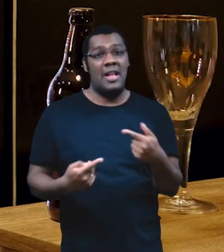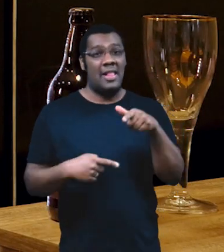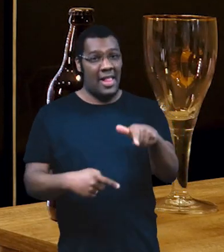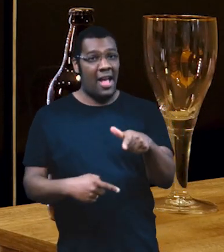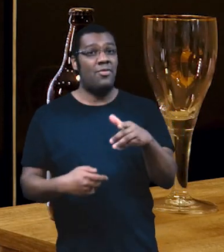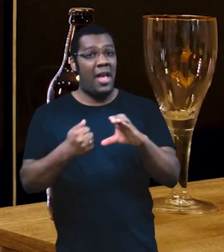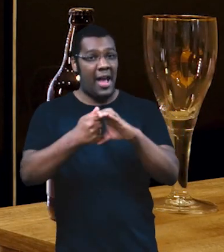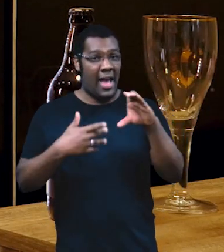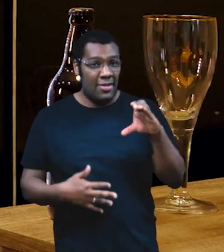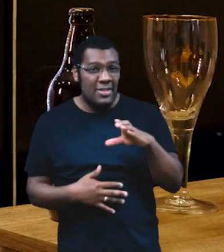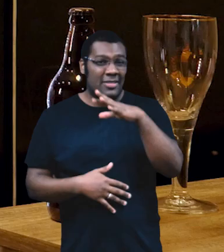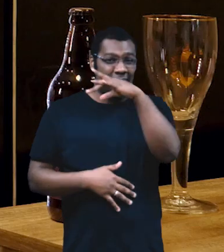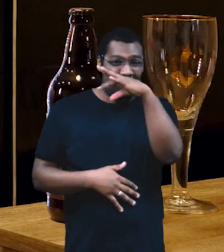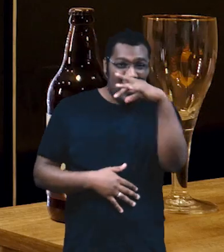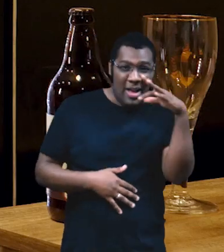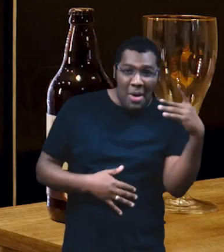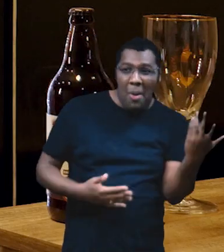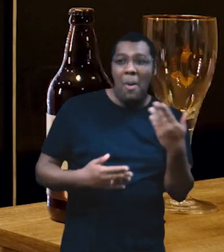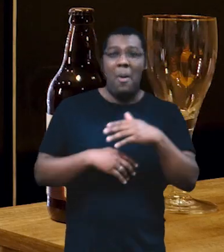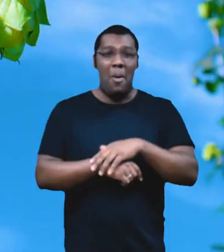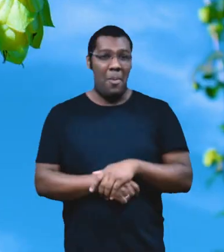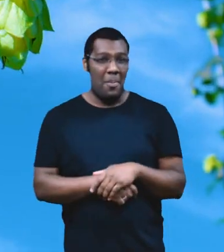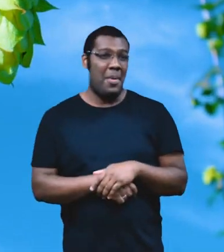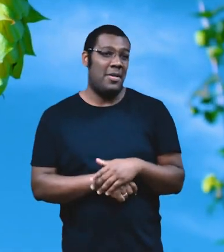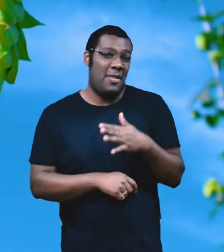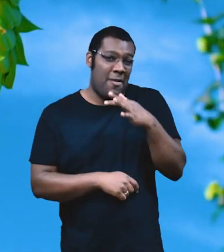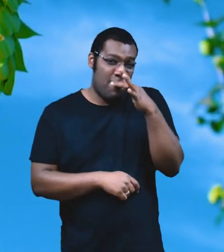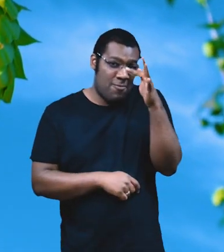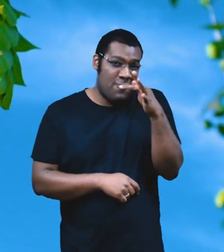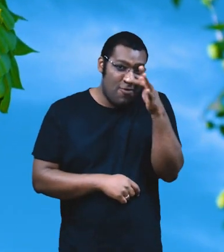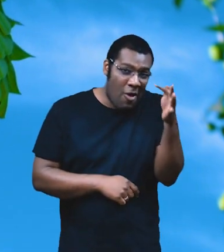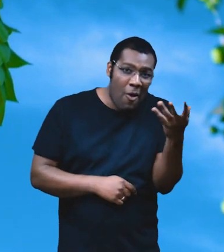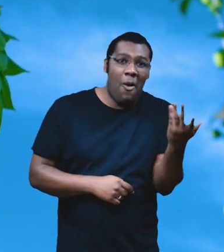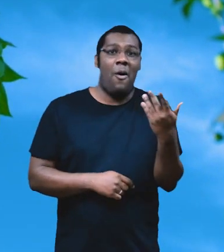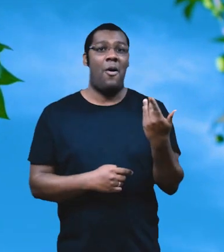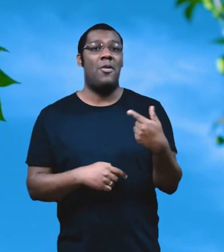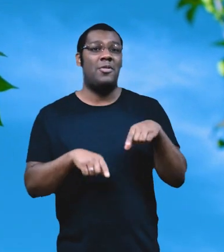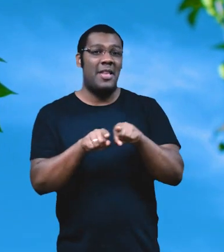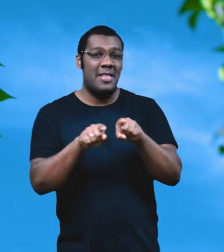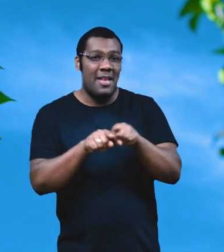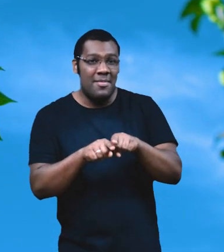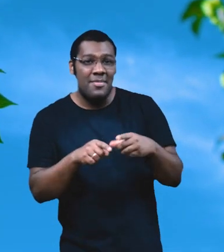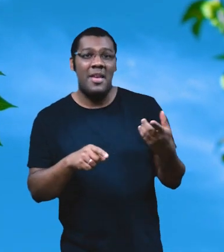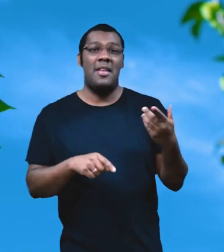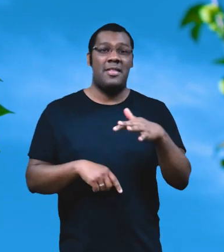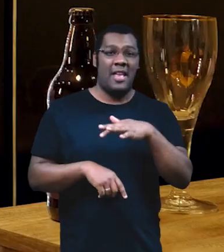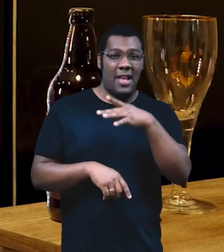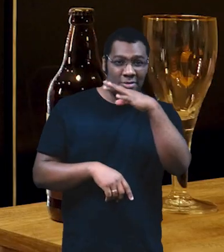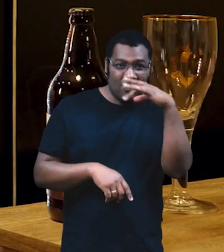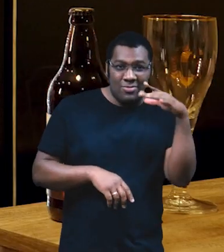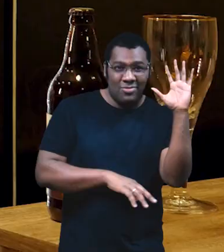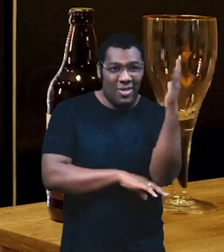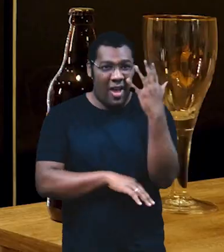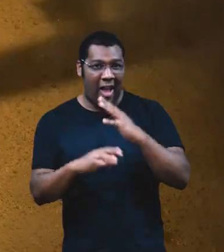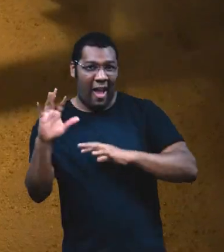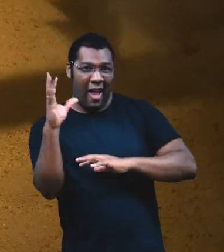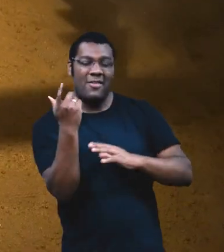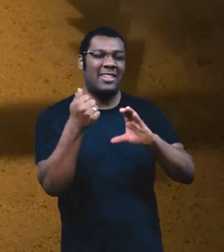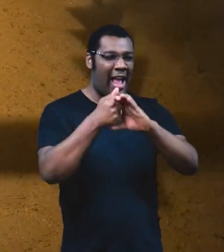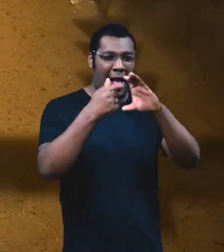que vão variar entre cítricos, resinosos, herbais, florais, tropicais, vão estar contribuindo para essas